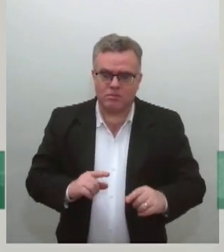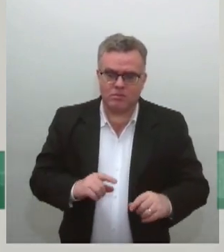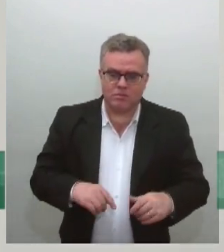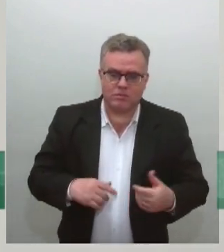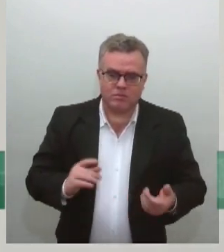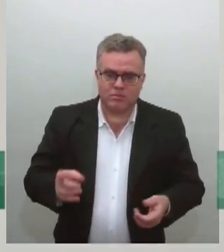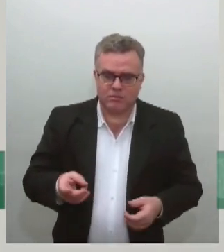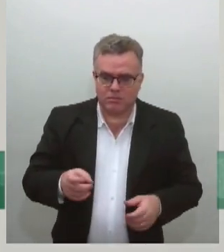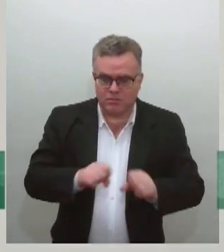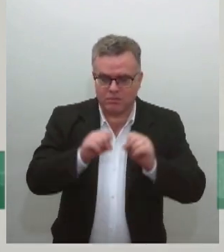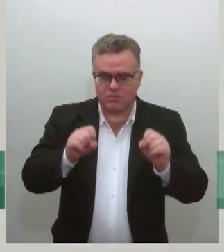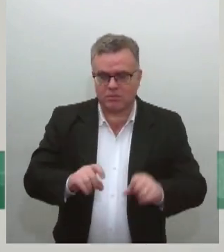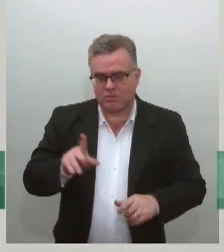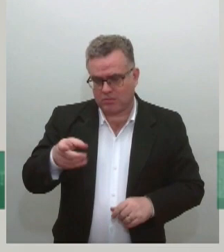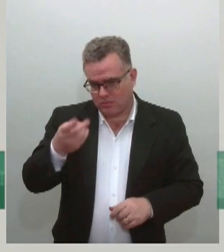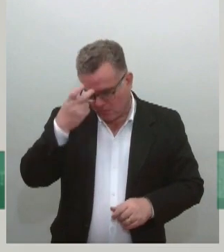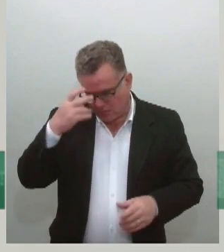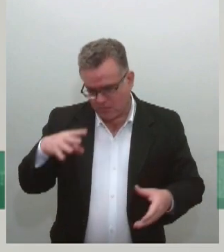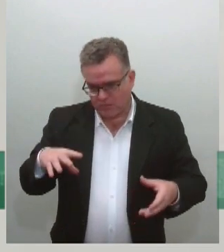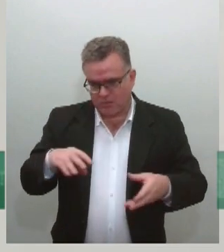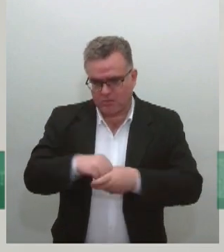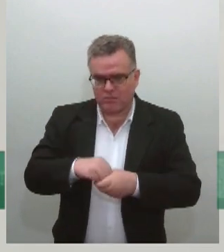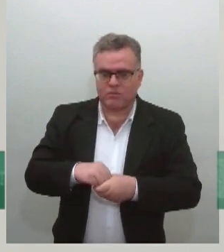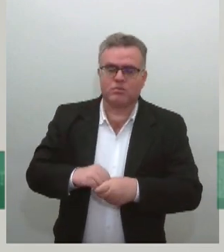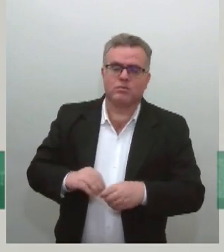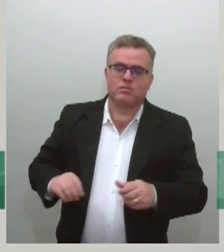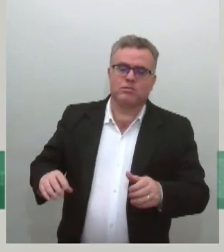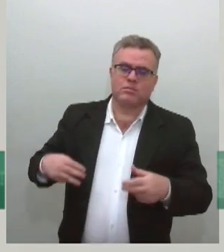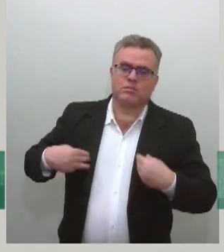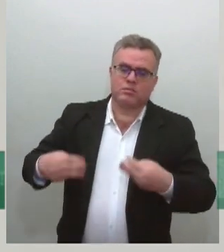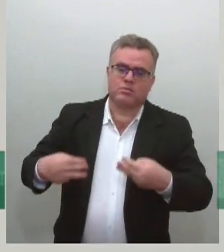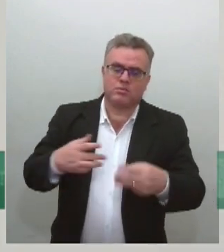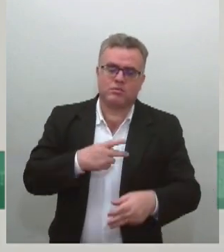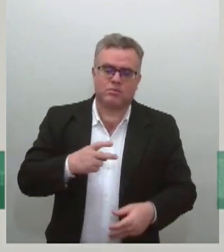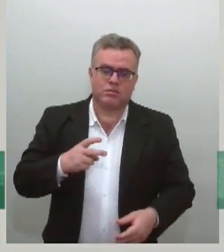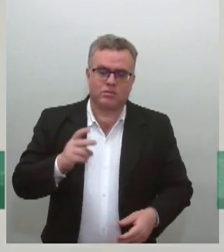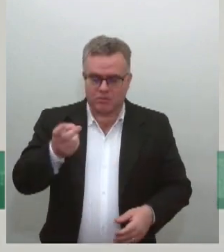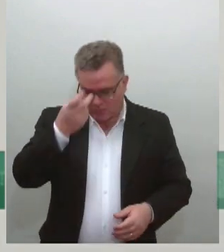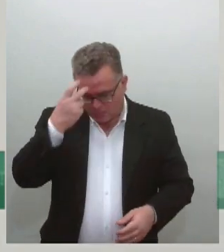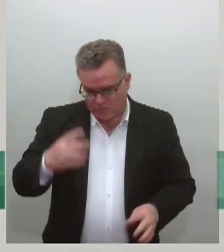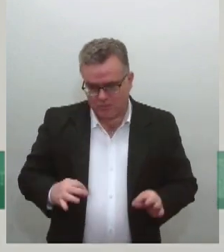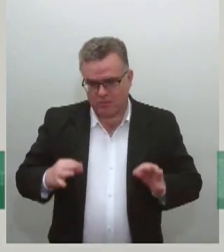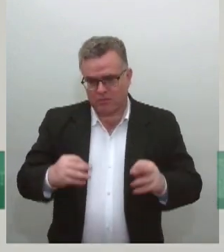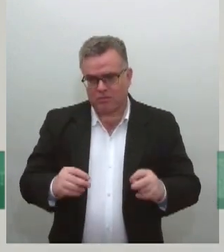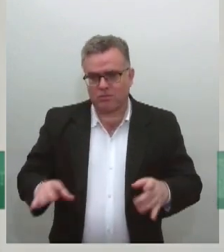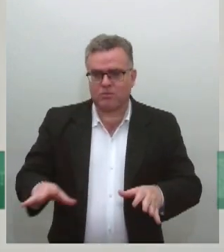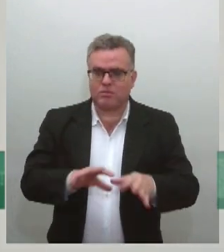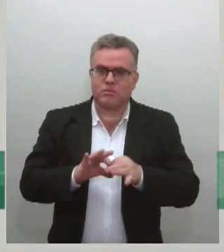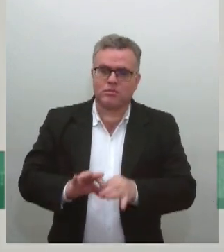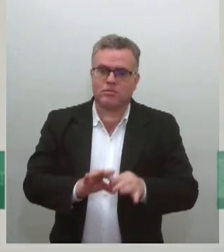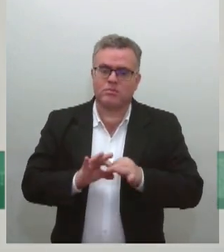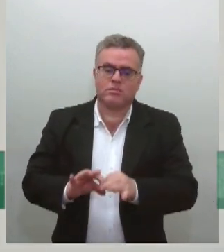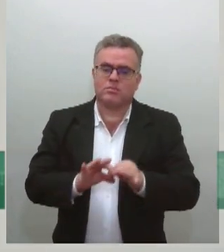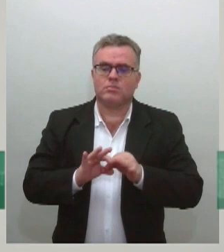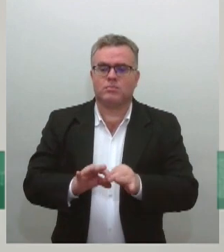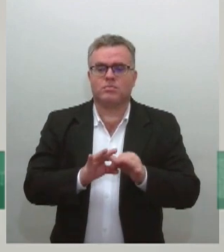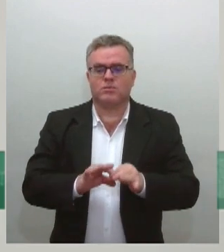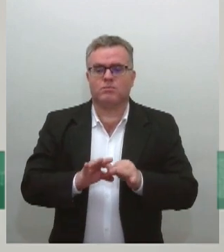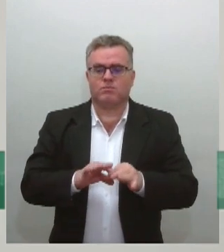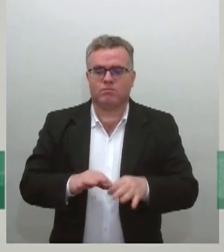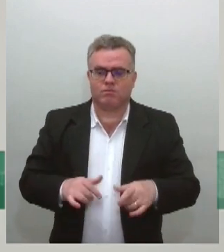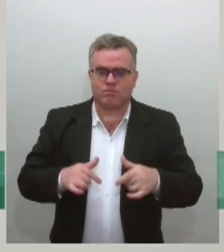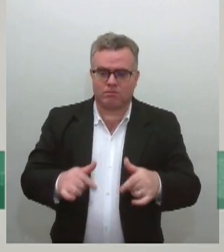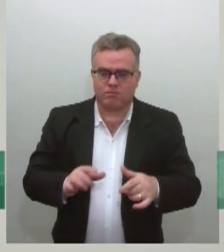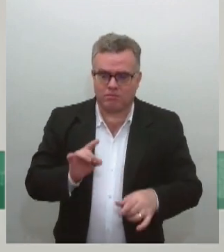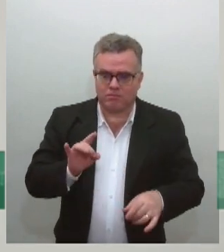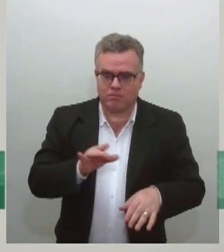junto ao Ministério da Cultura. Somos todos e todas, soldados e soldadas, né, nessa luta. É isso, me